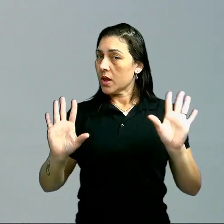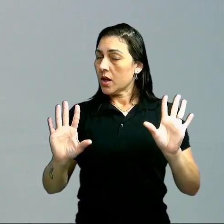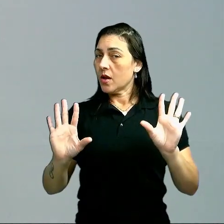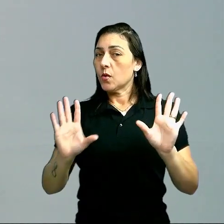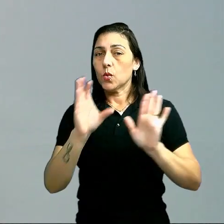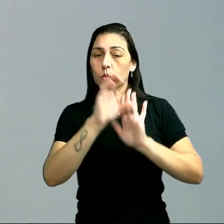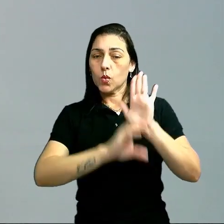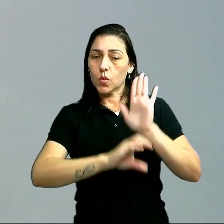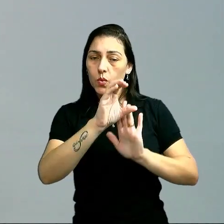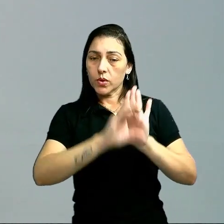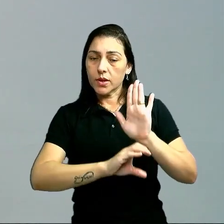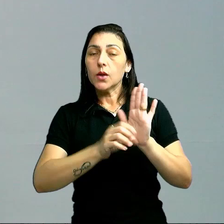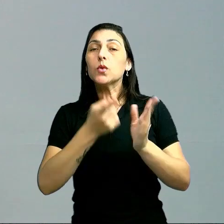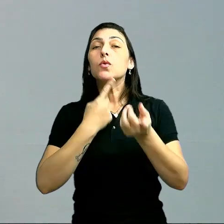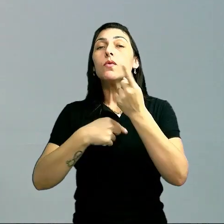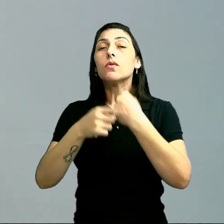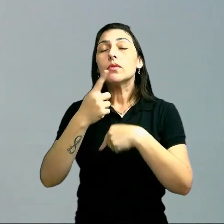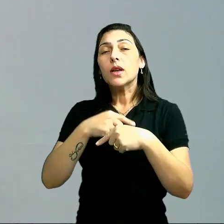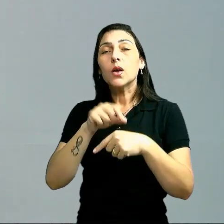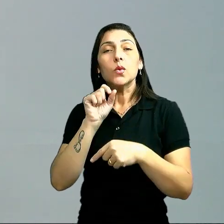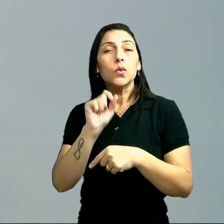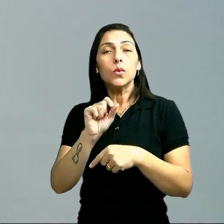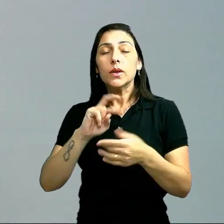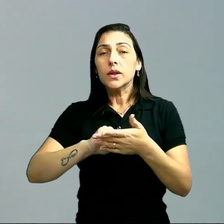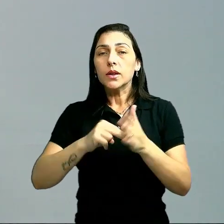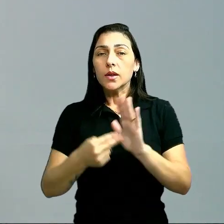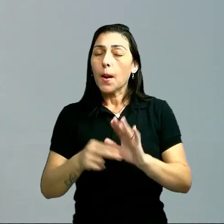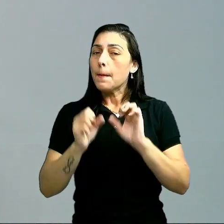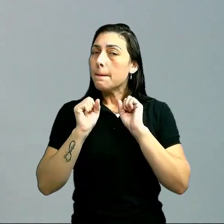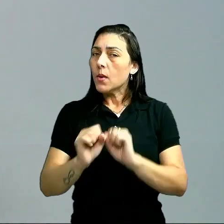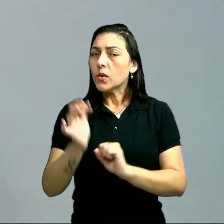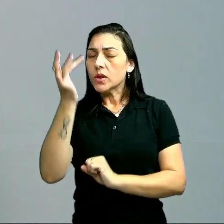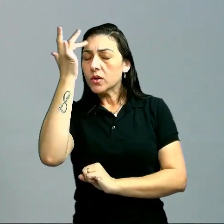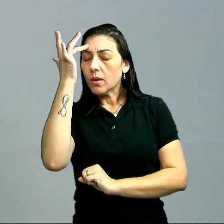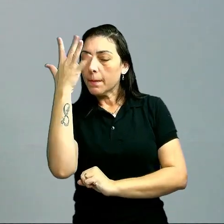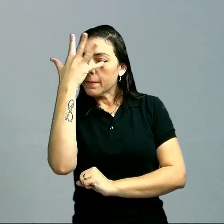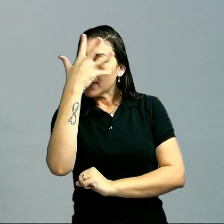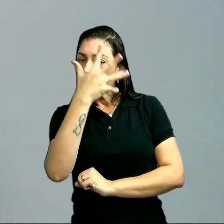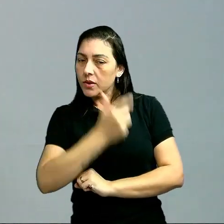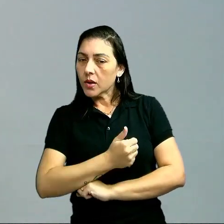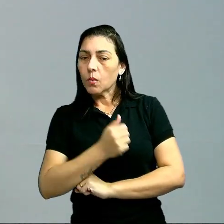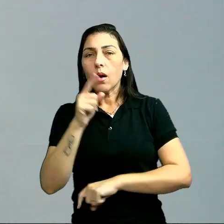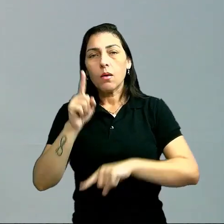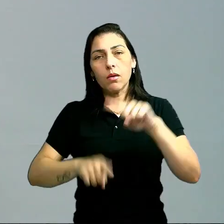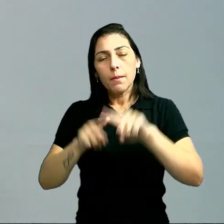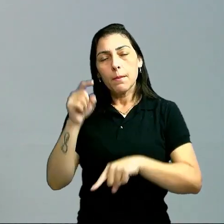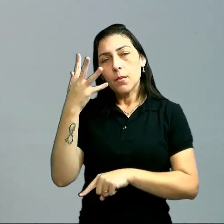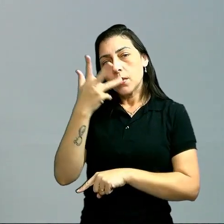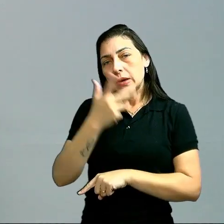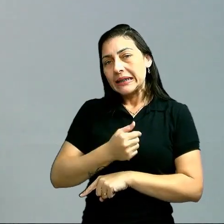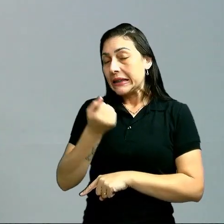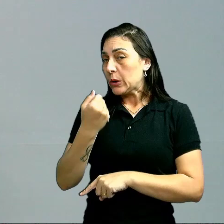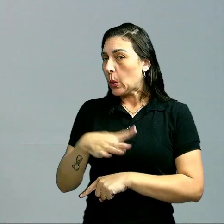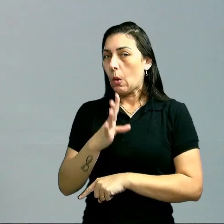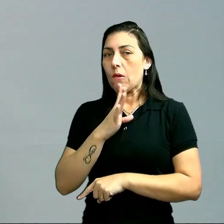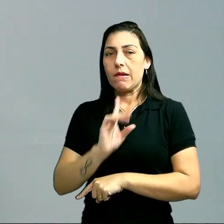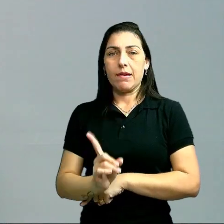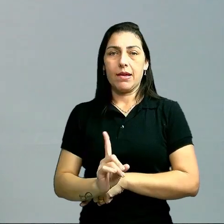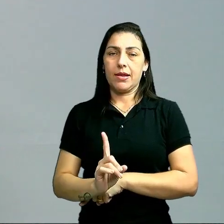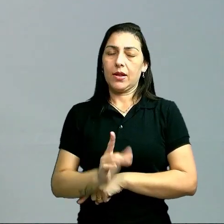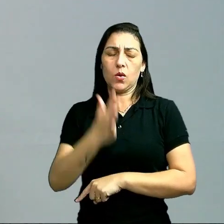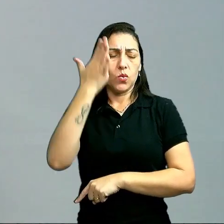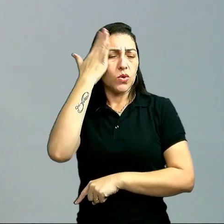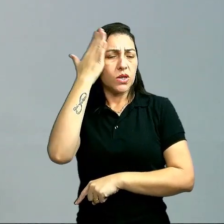um conceito ou de um interesse. O que quer dizer o seguinte: eu posso achar uma pessoa ou uma coisa bonita, mesmo que eu nem conheça, que eu